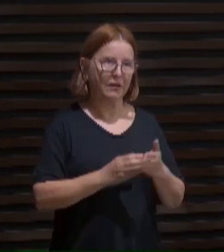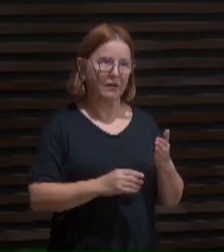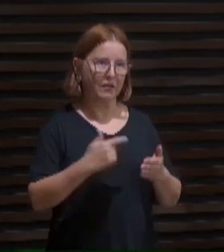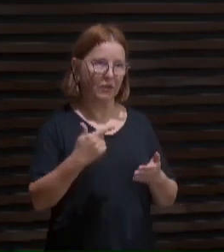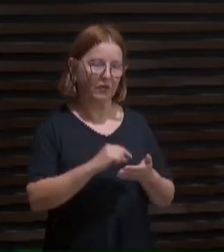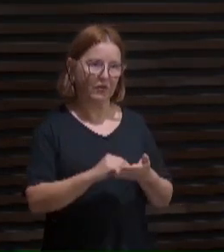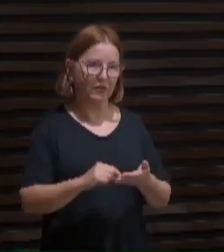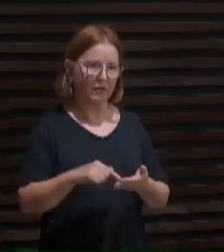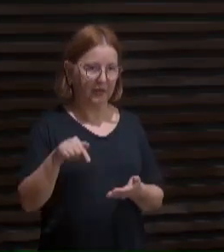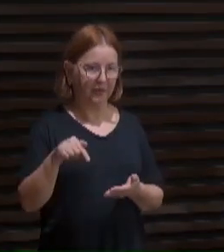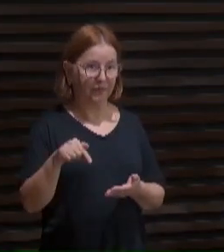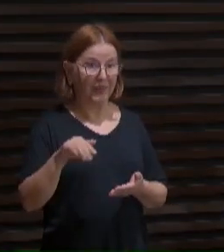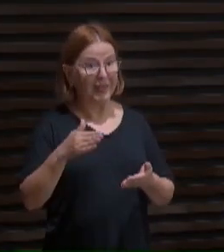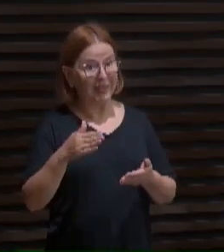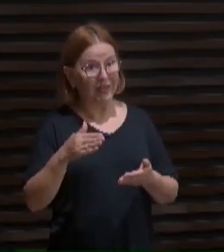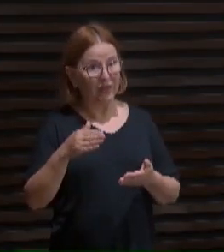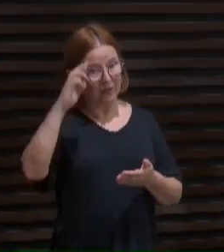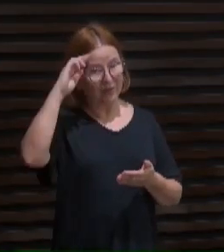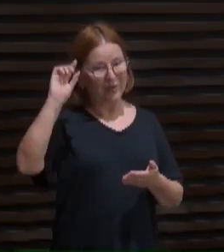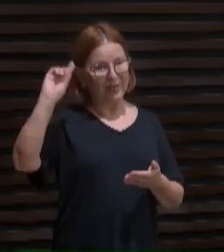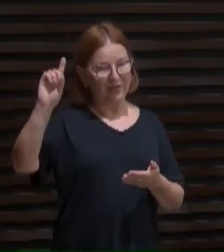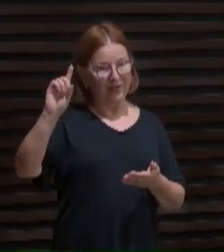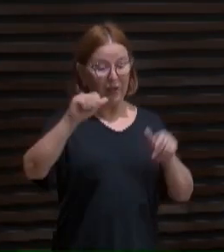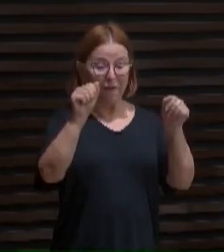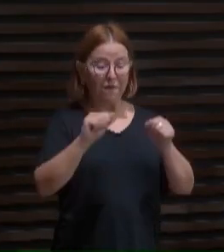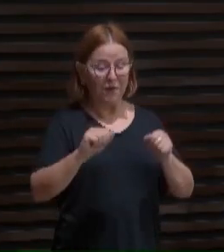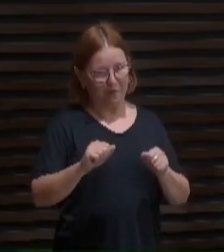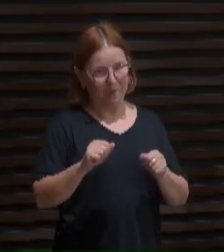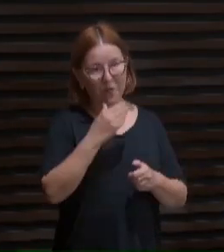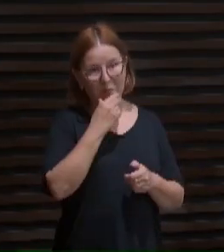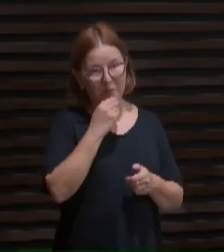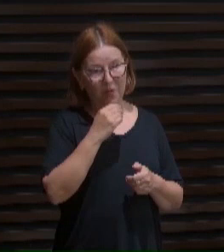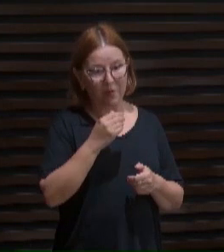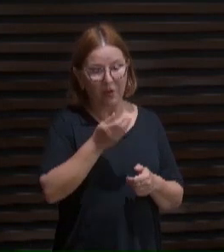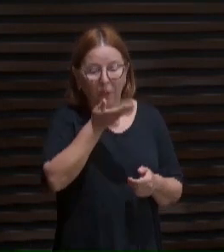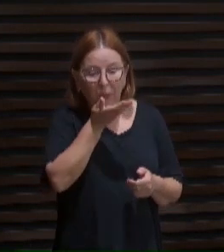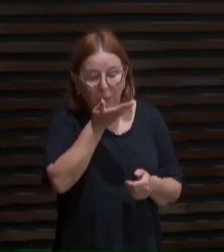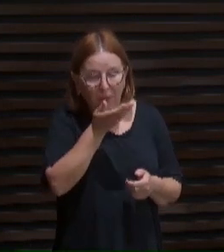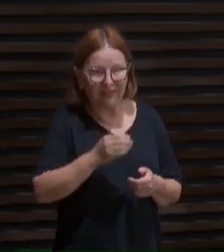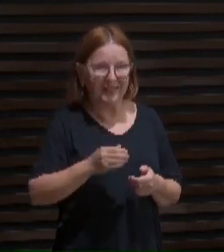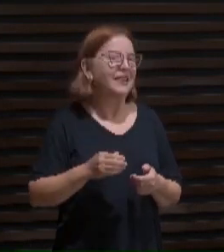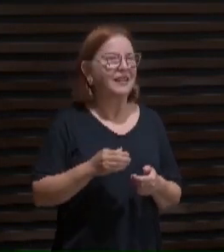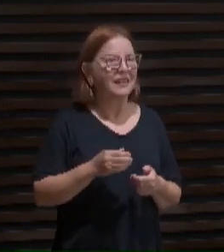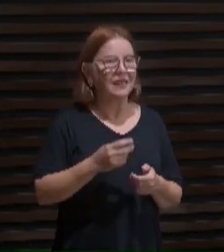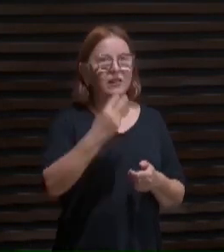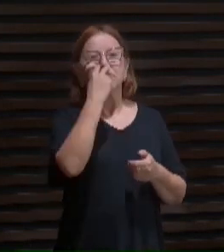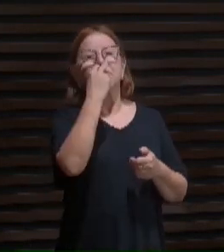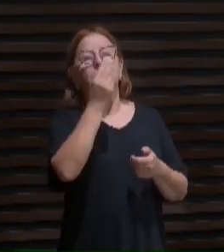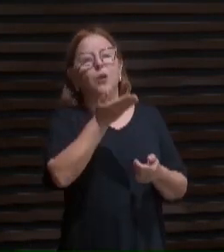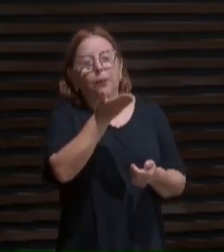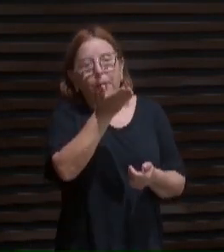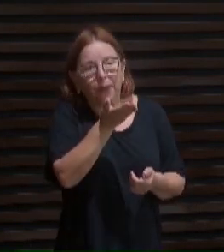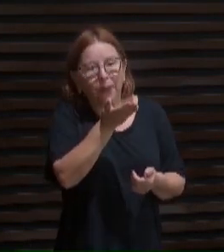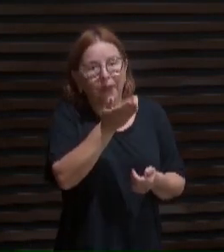Então formou o Senhor Deus ao homem do pó da terra, e lhe soprou nas narinas o fôlego da vida, e o